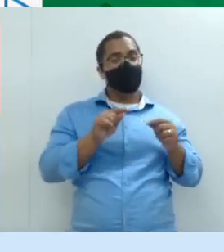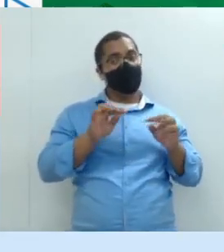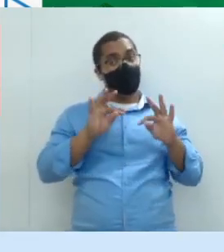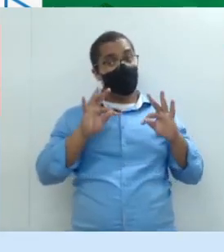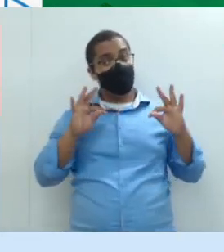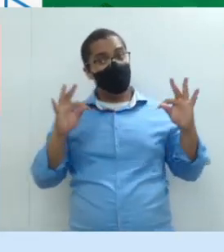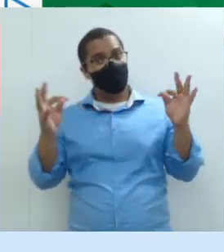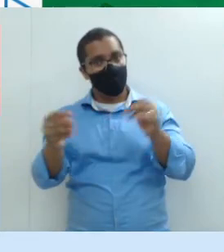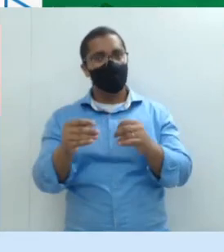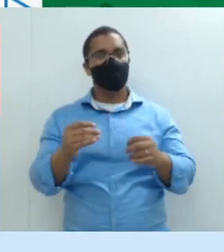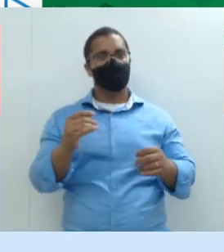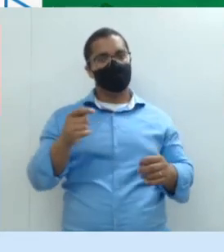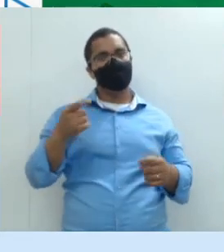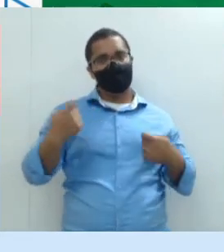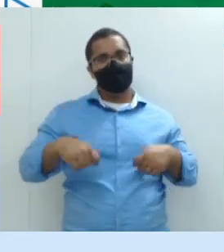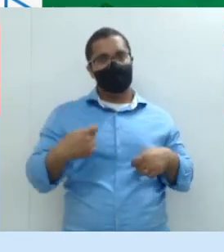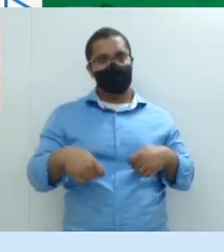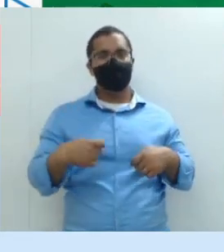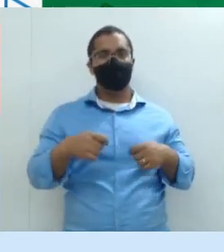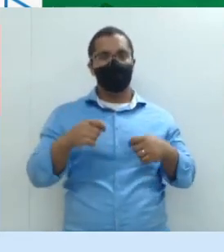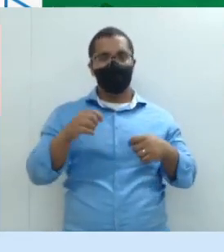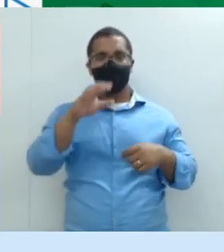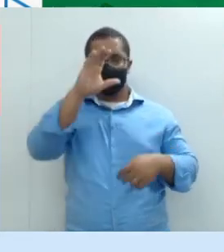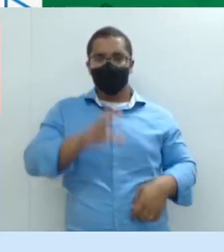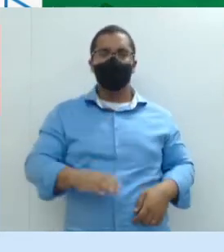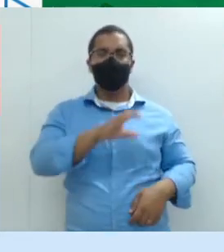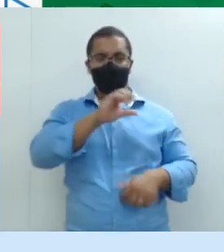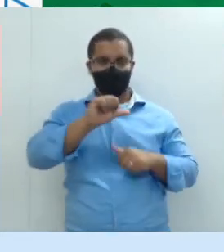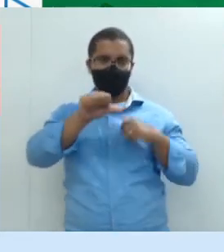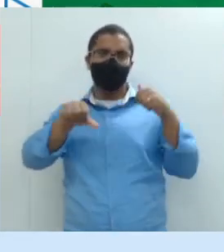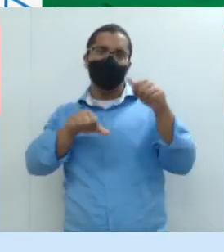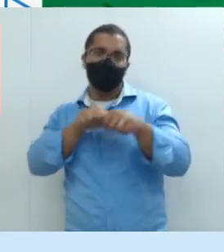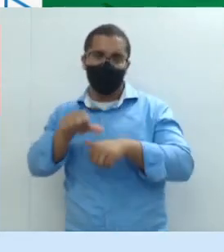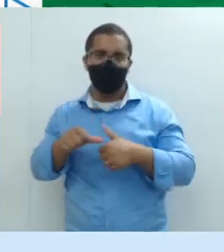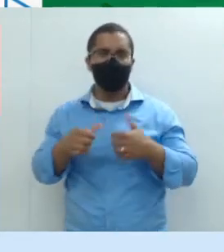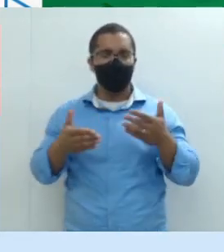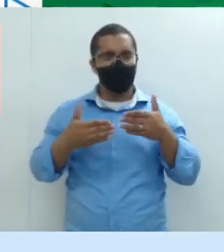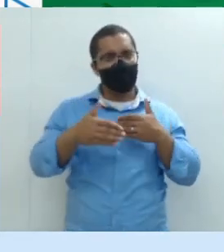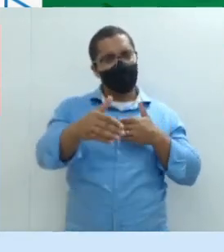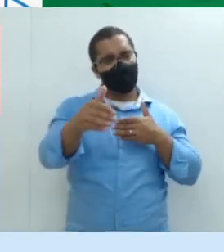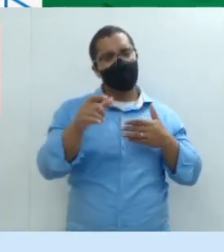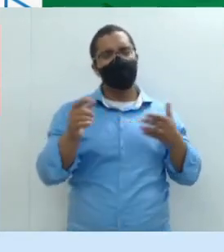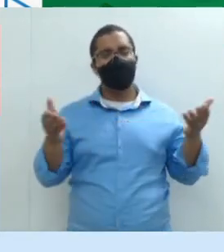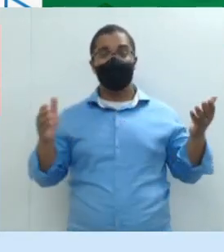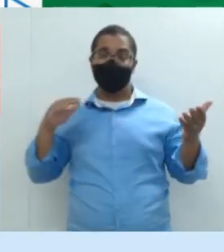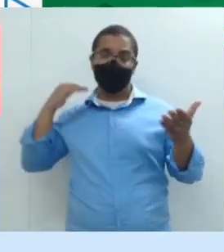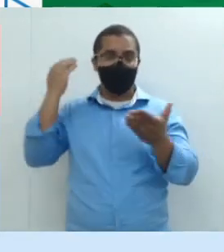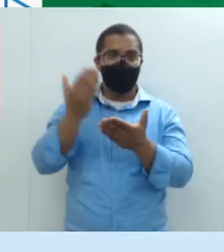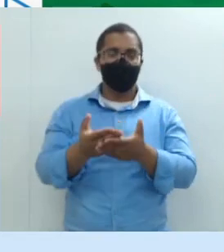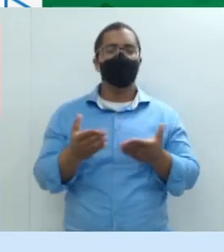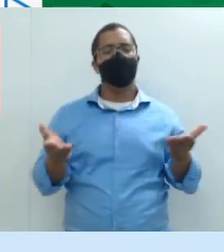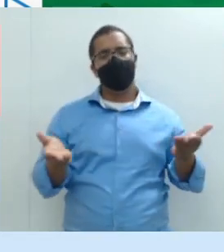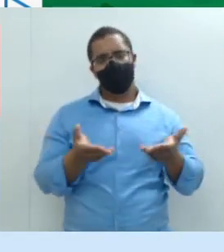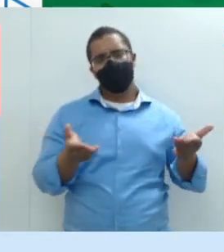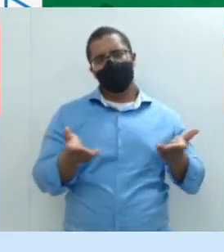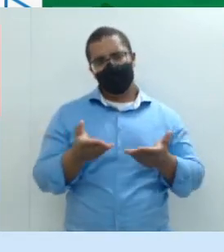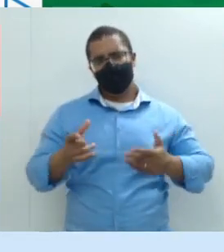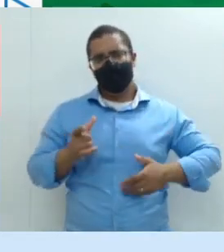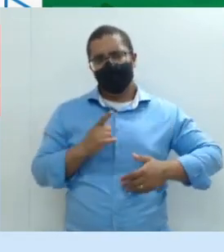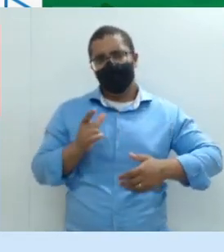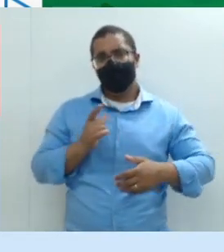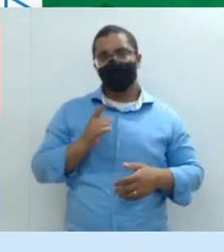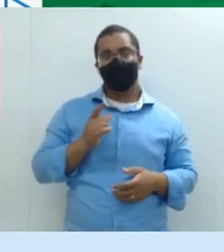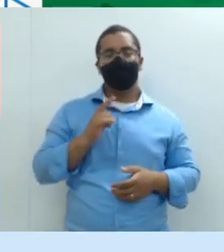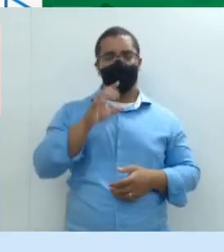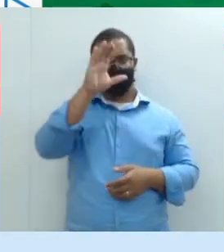aqui onde você enxerga, né, a Igreja Católica tendo o início da sua história para se tornar essa grande instituição social tão importante,